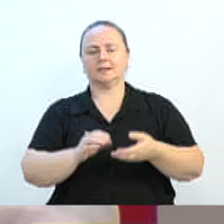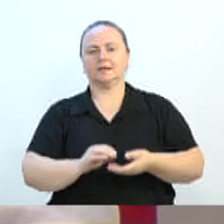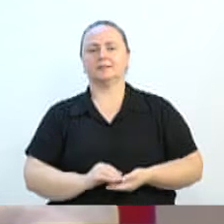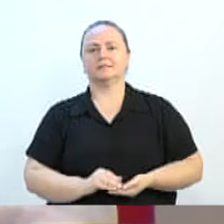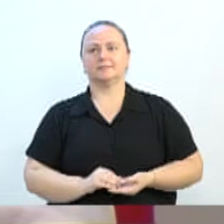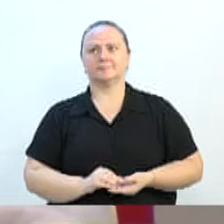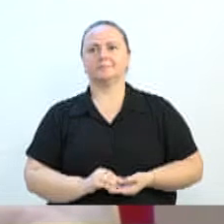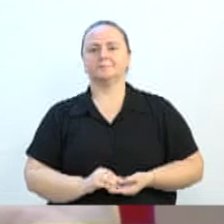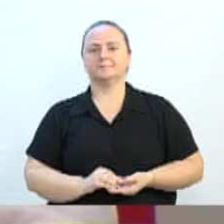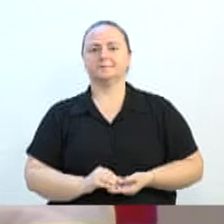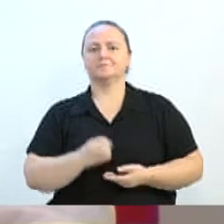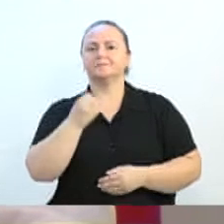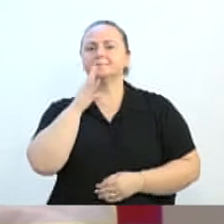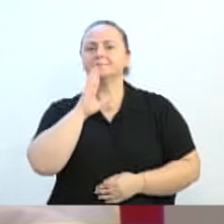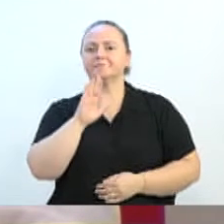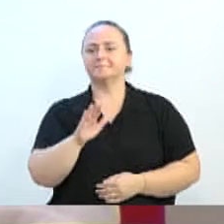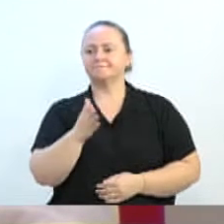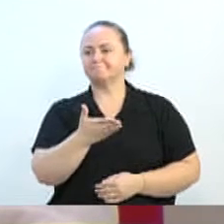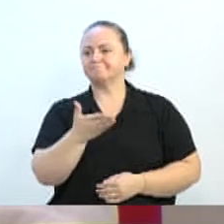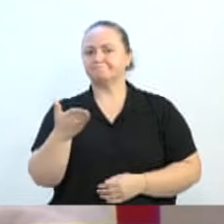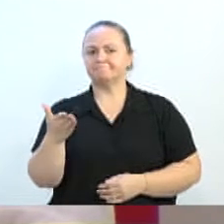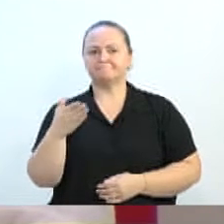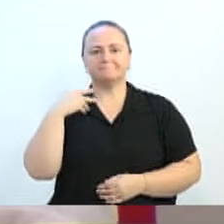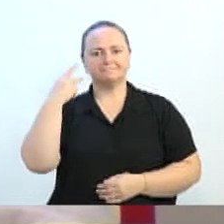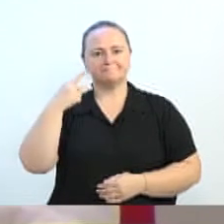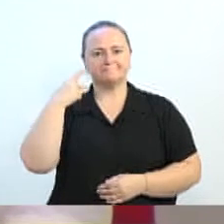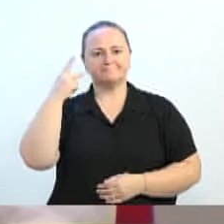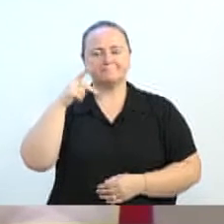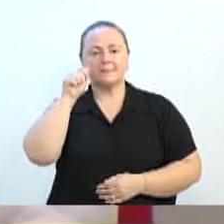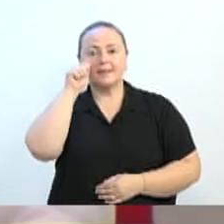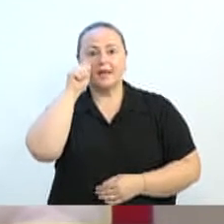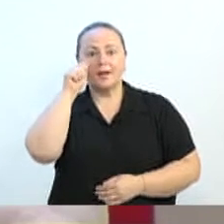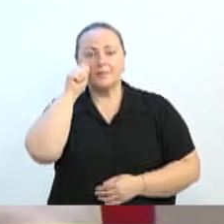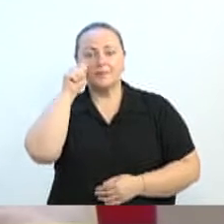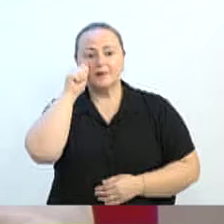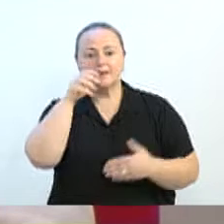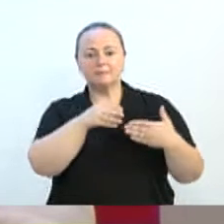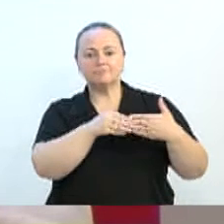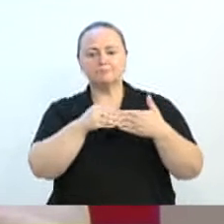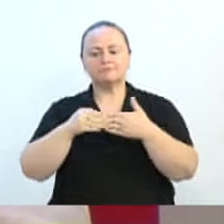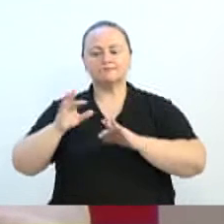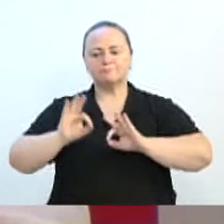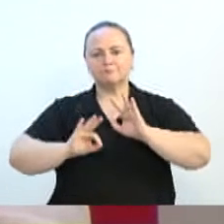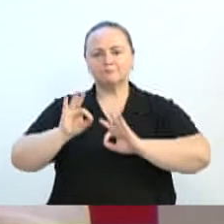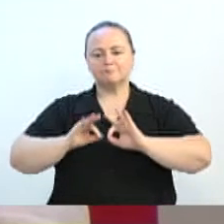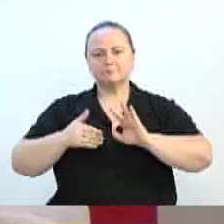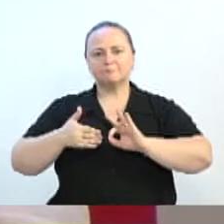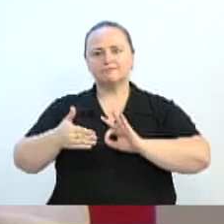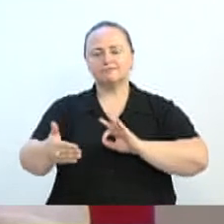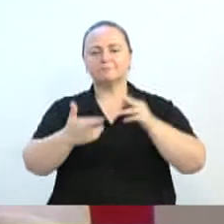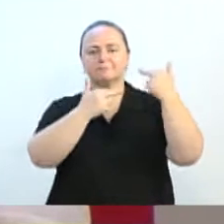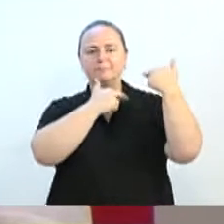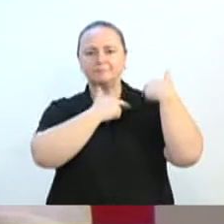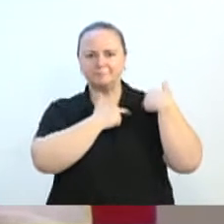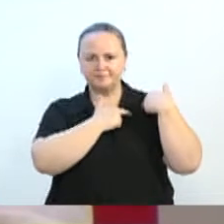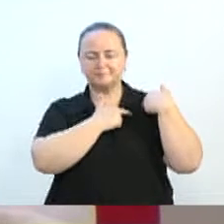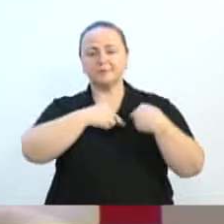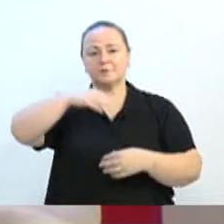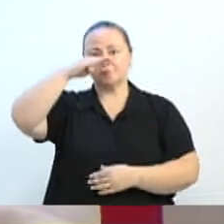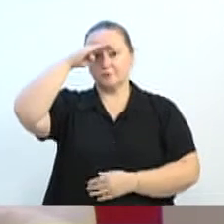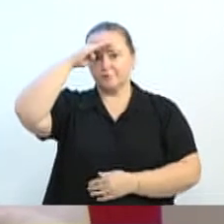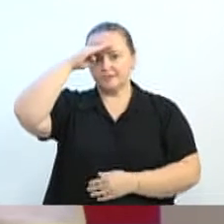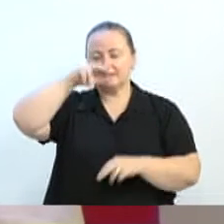Oi boa tarde Vereador Almir Vieira hora conduz à presidência desta casa Vereador Jovino